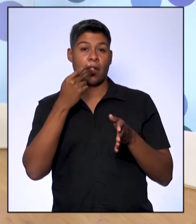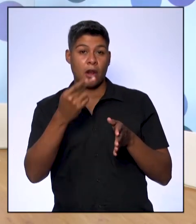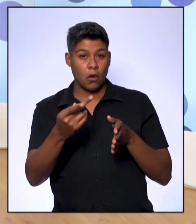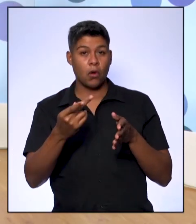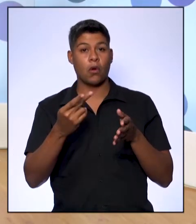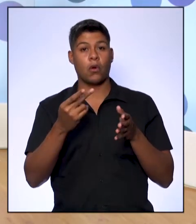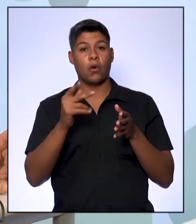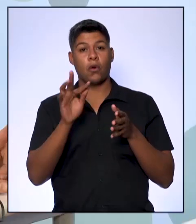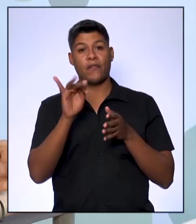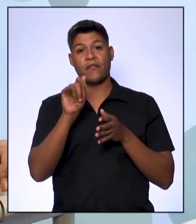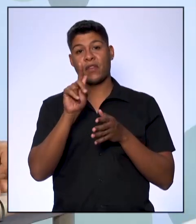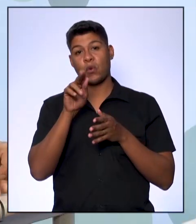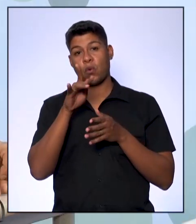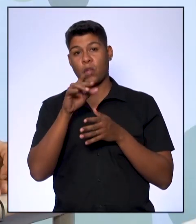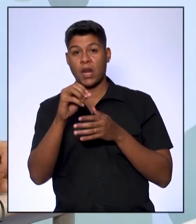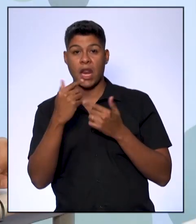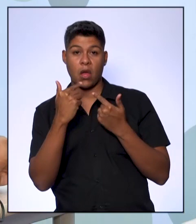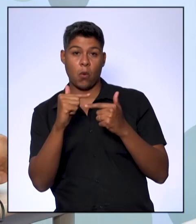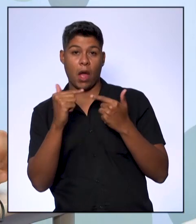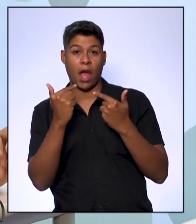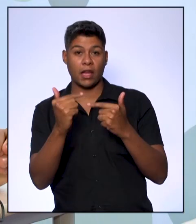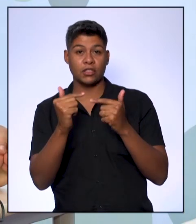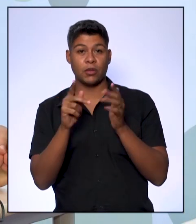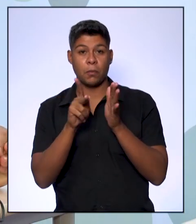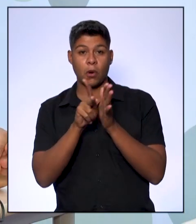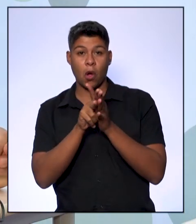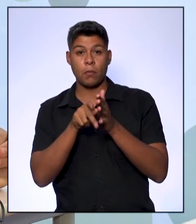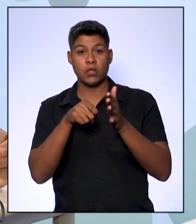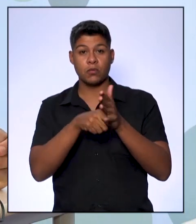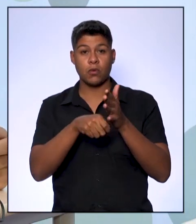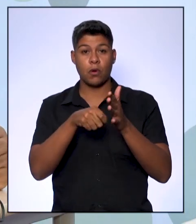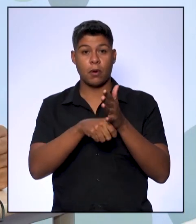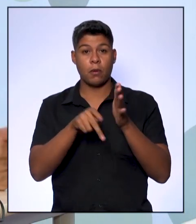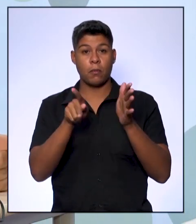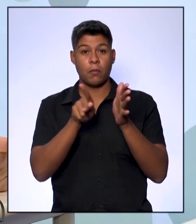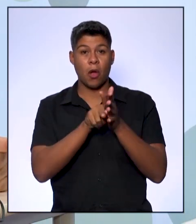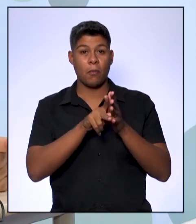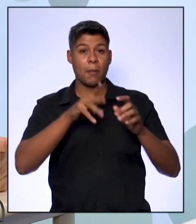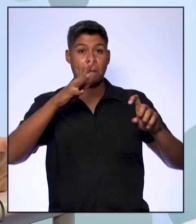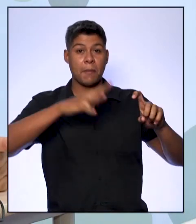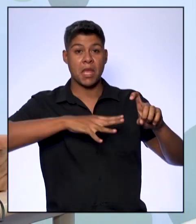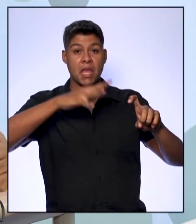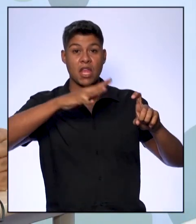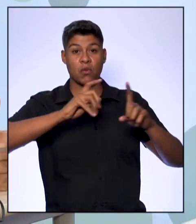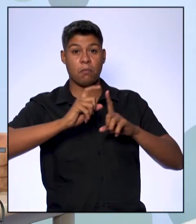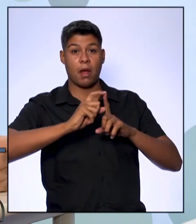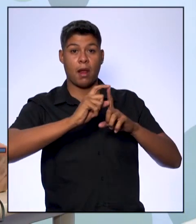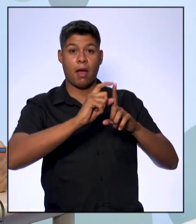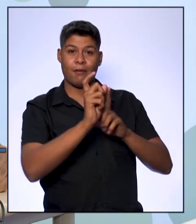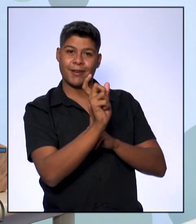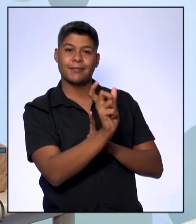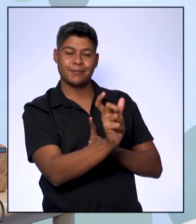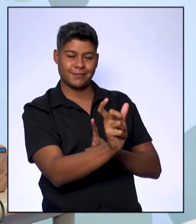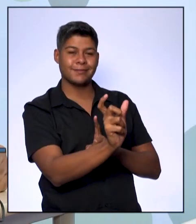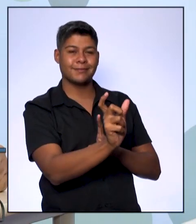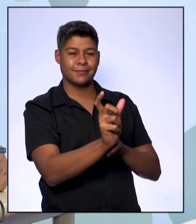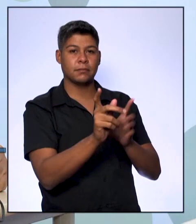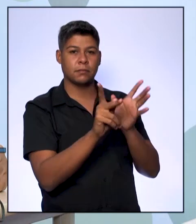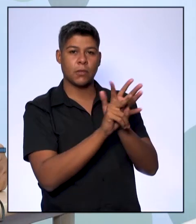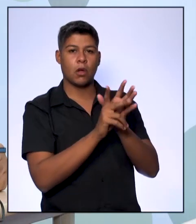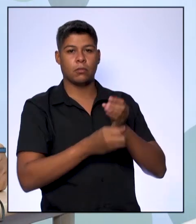então vejo figuras de linguagem são recursos que exploram o sentido figurado das palavras né dando maior